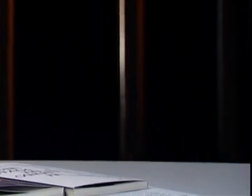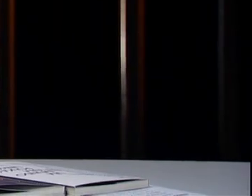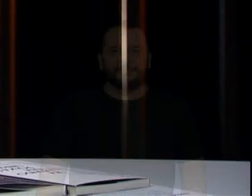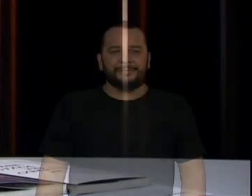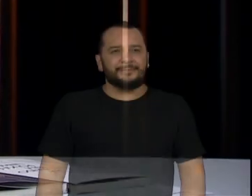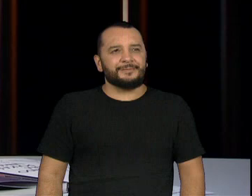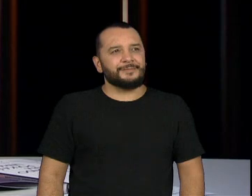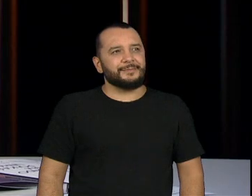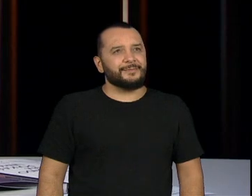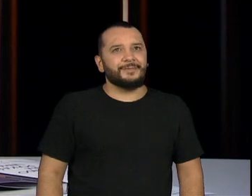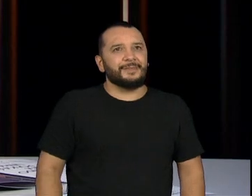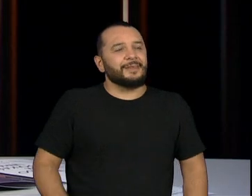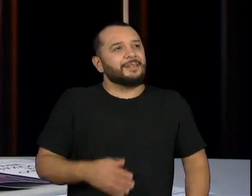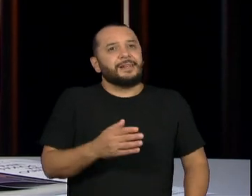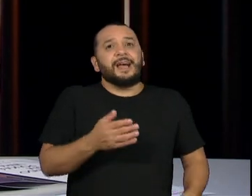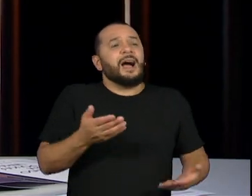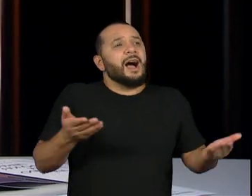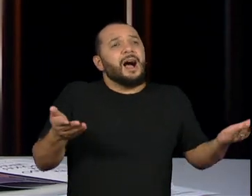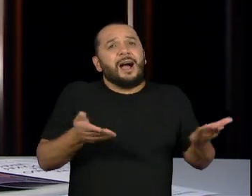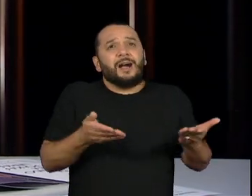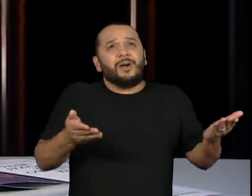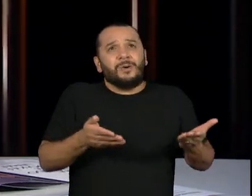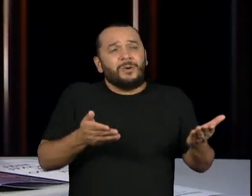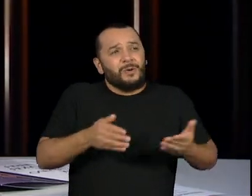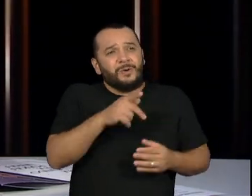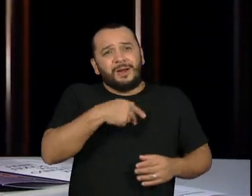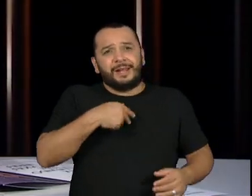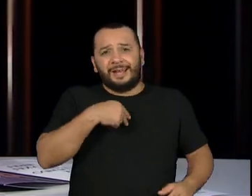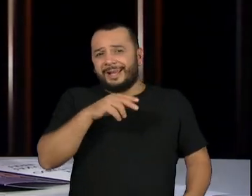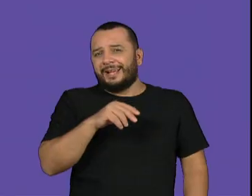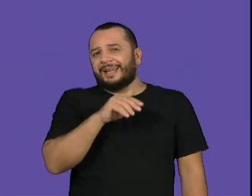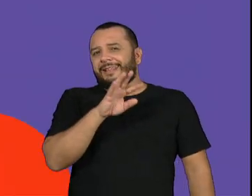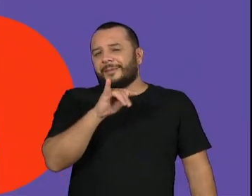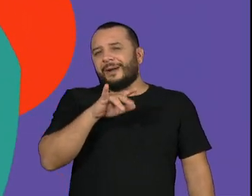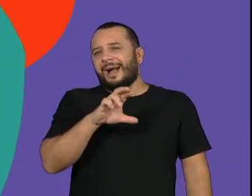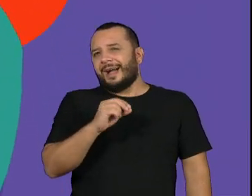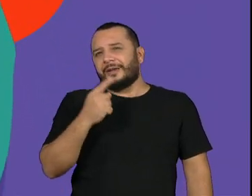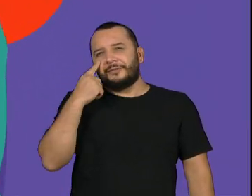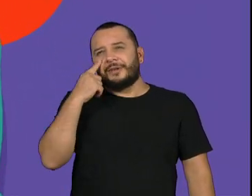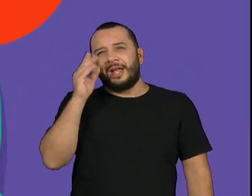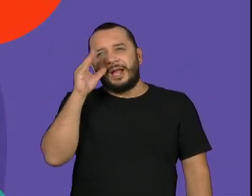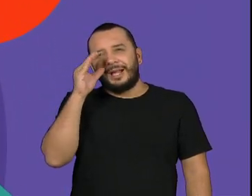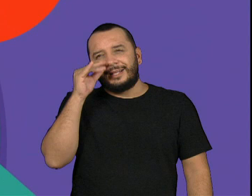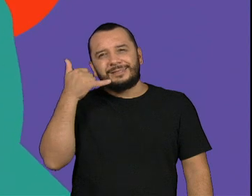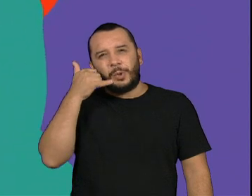O que será que a comandante da Sardinha tem dentro do celular dela?